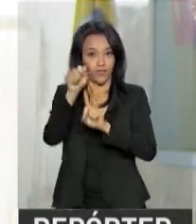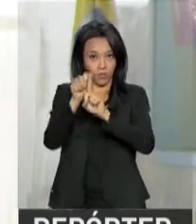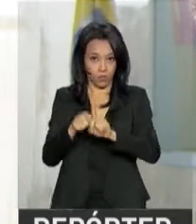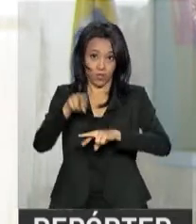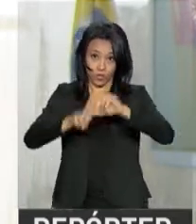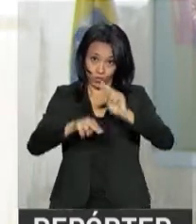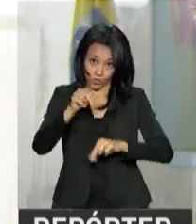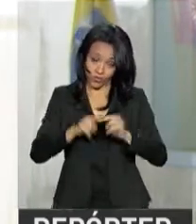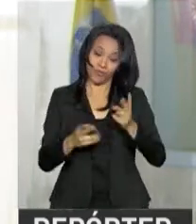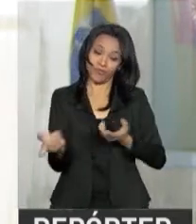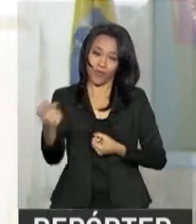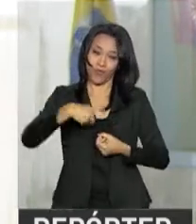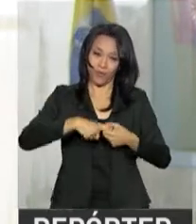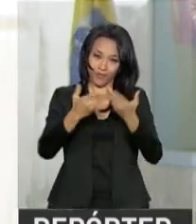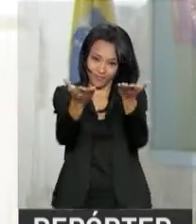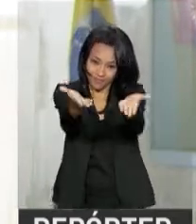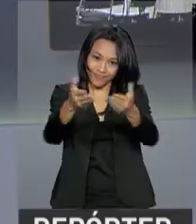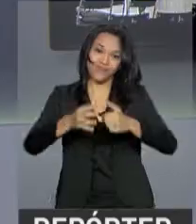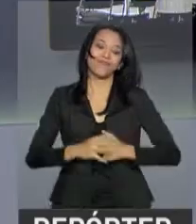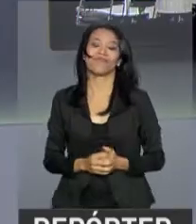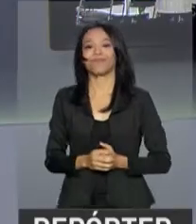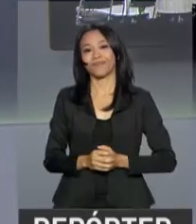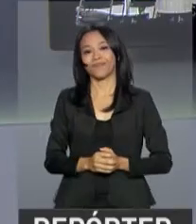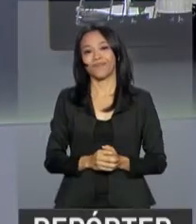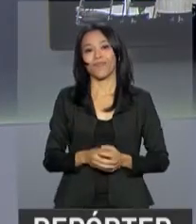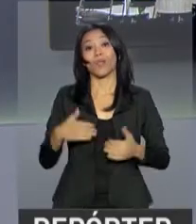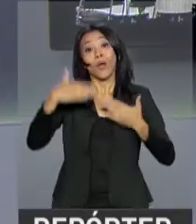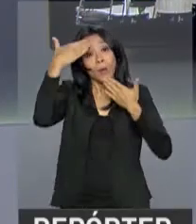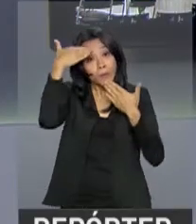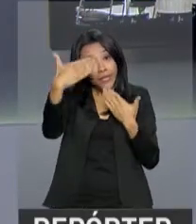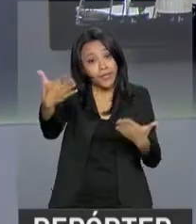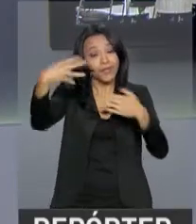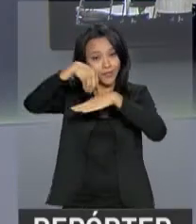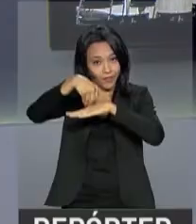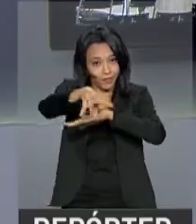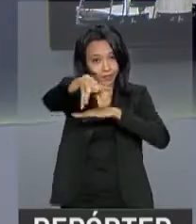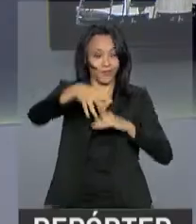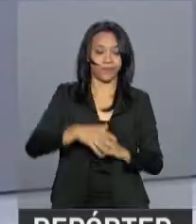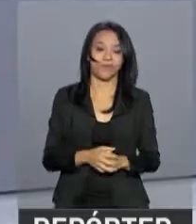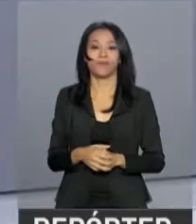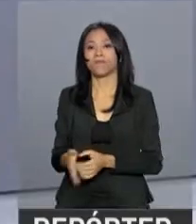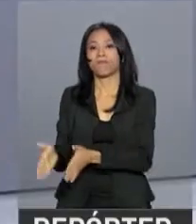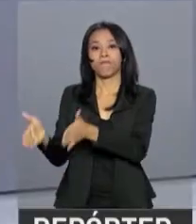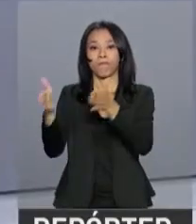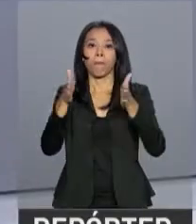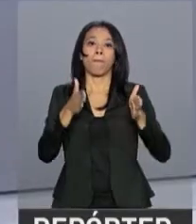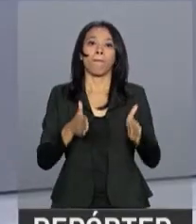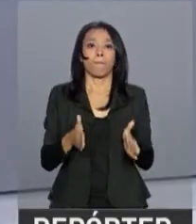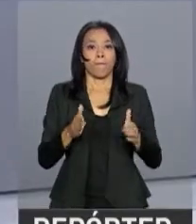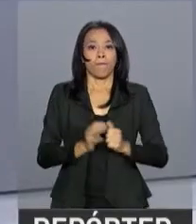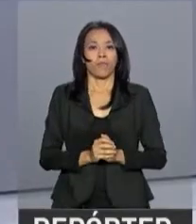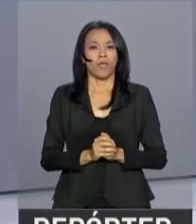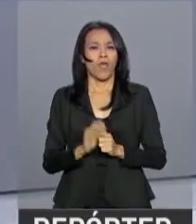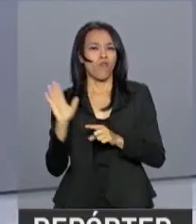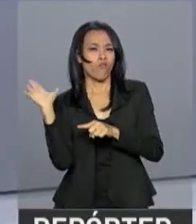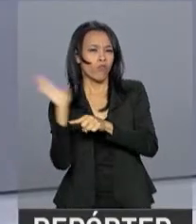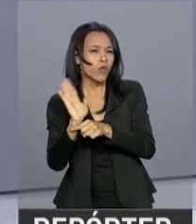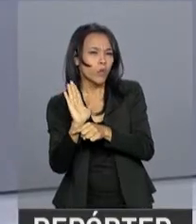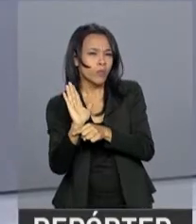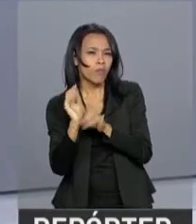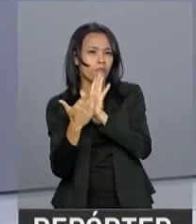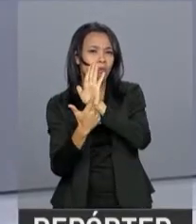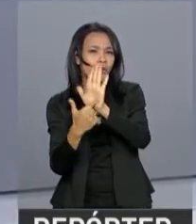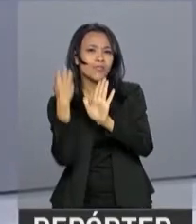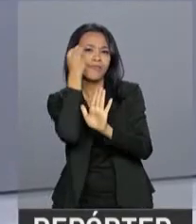junho volto com você no estúdio thaissa obrigada hb pelas suas informações um filme mostra a